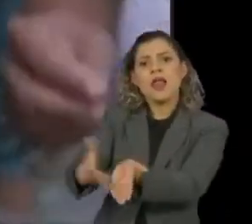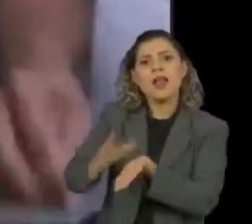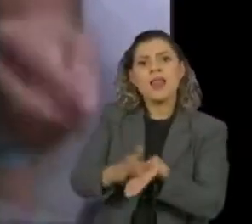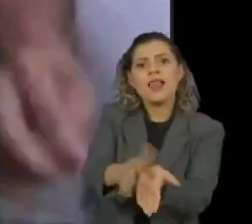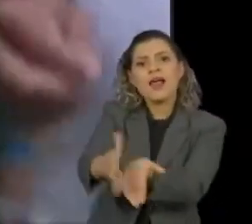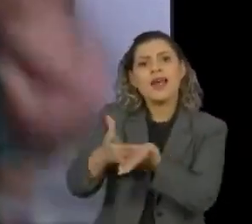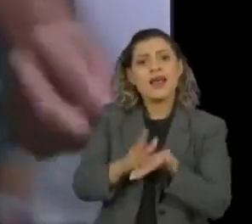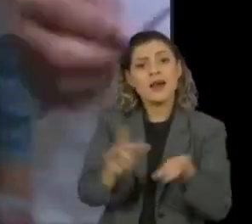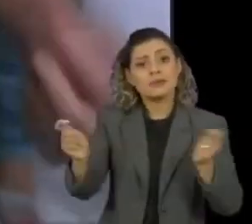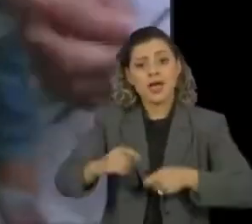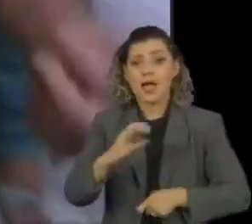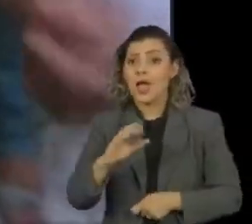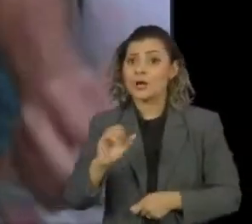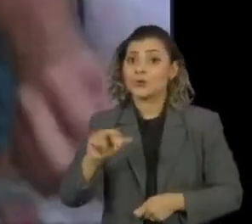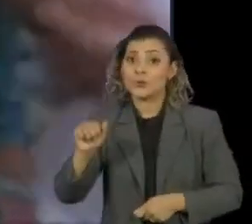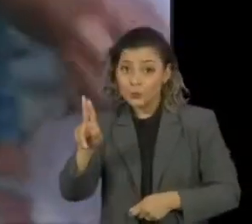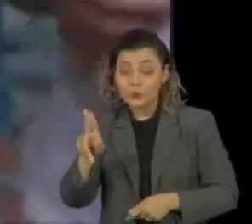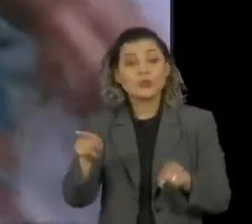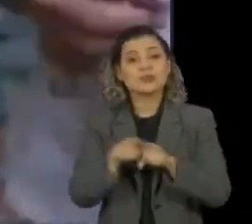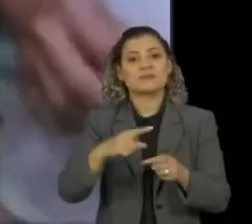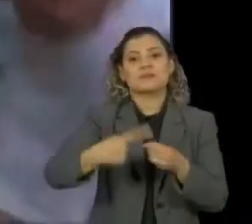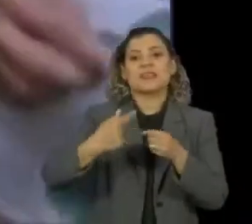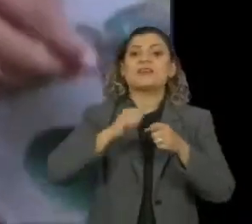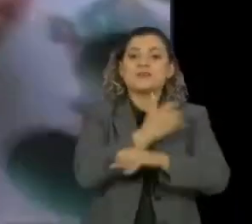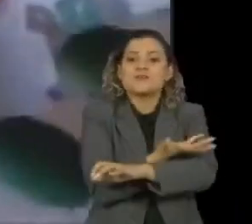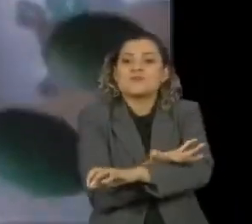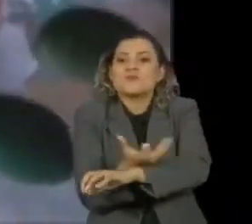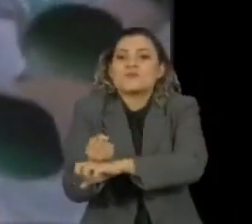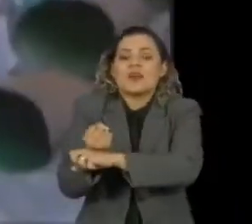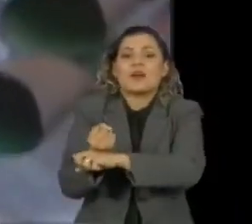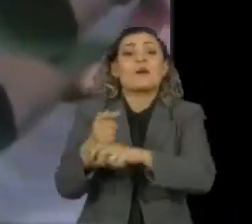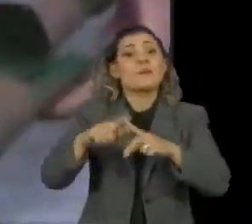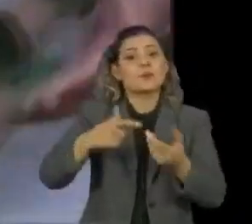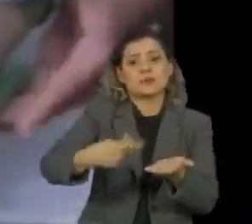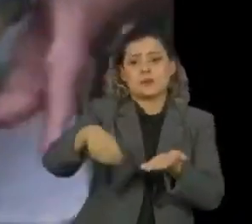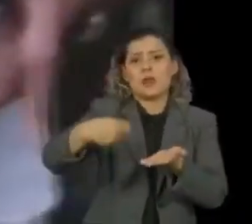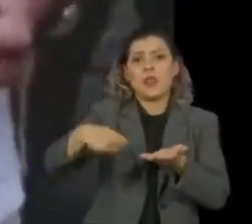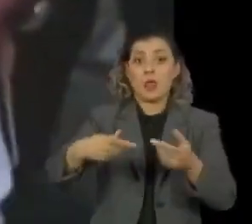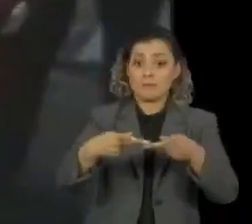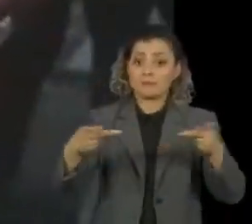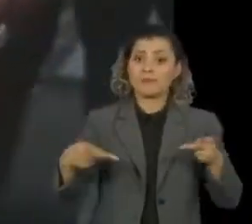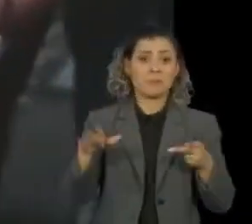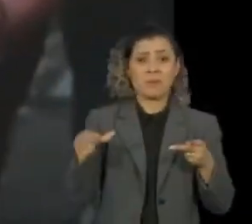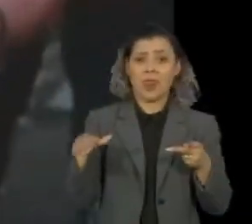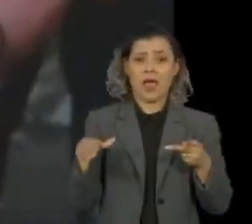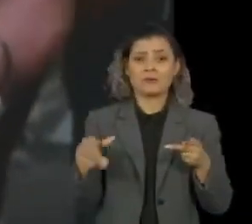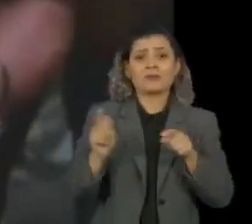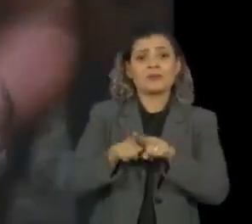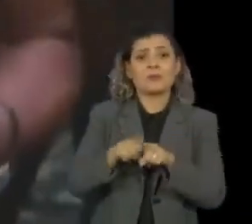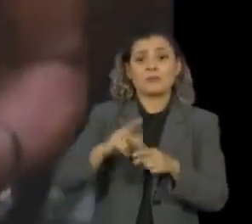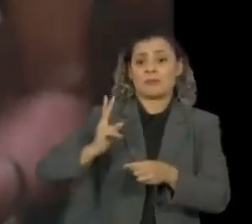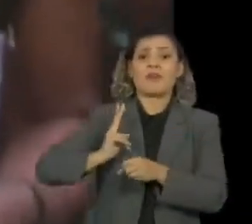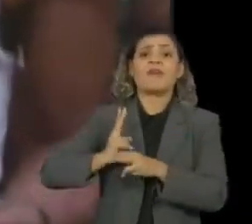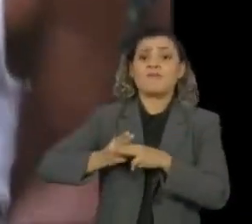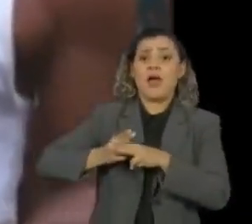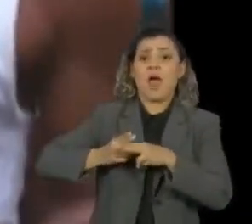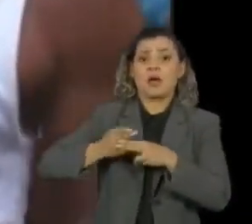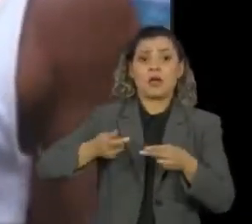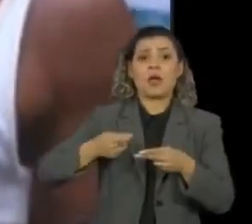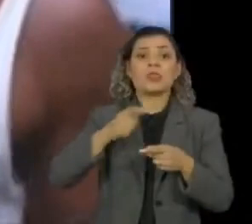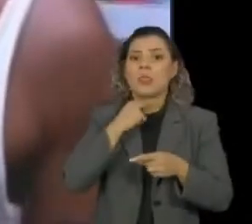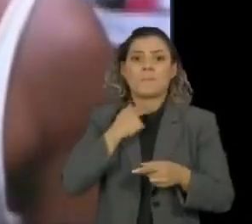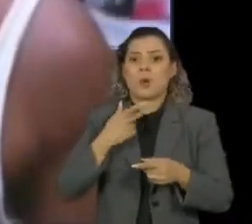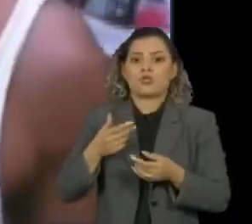e caruru, tal qual chuva no sertão. O prato tinha que ser de louça, da mais baratinha, e a faca inox não pode ter cabo